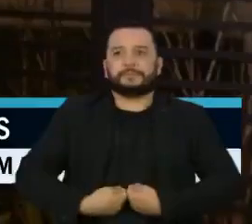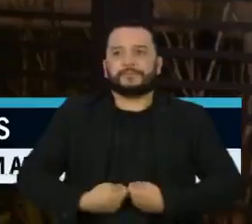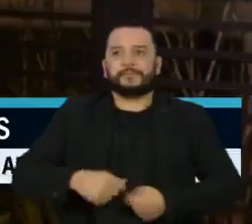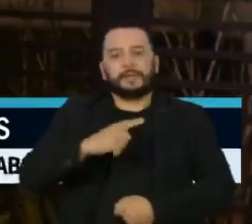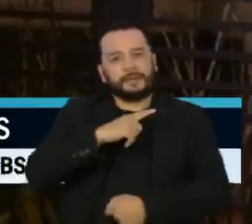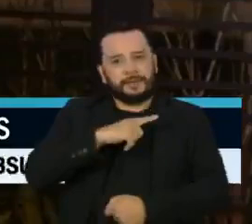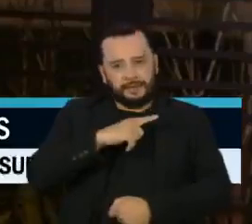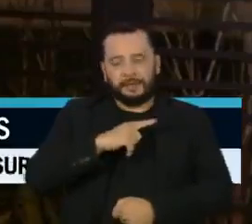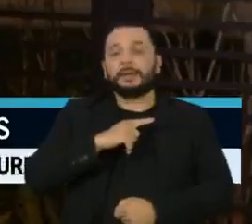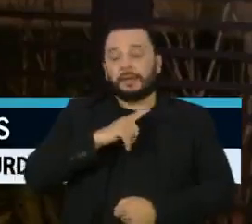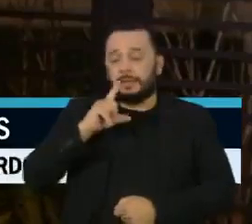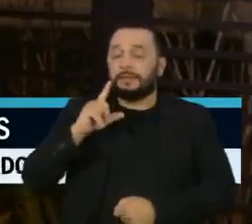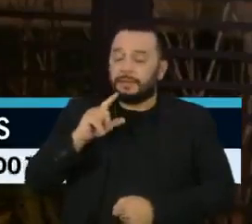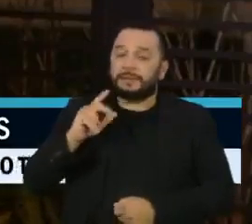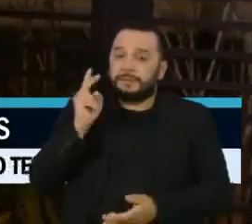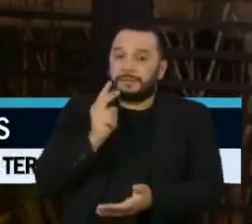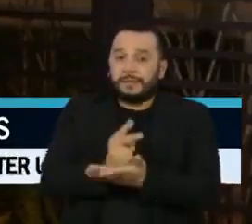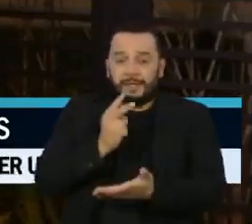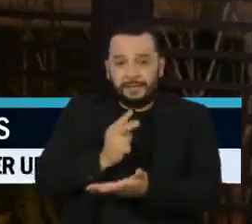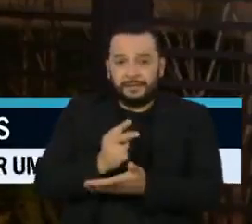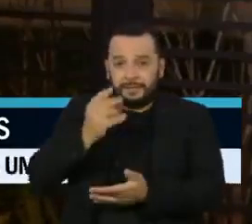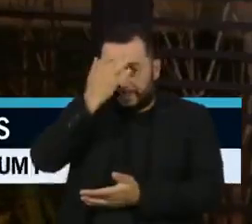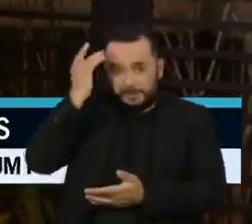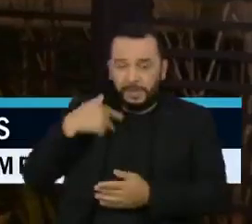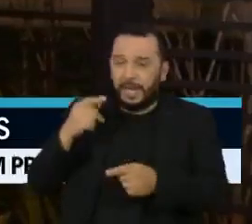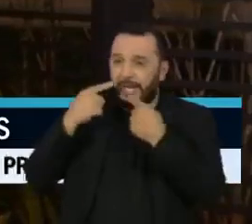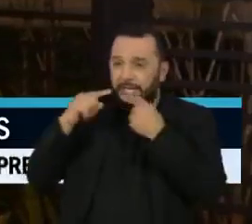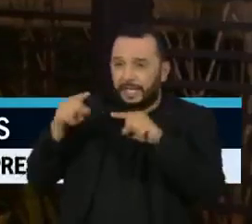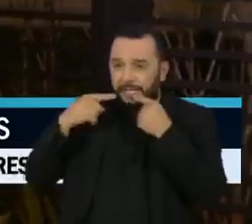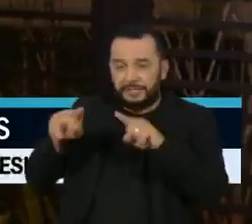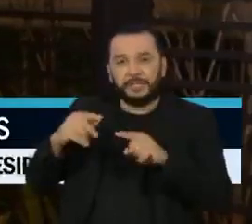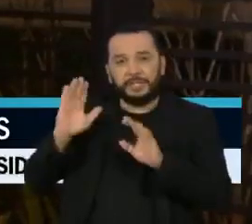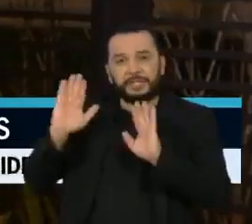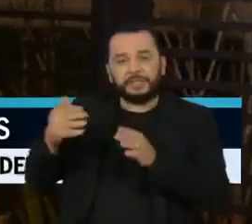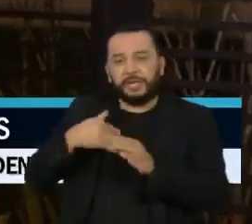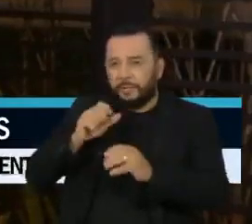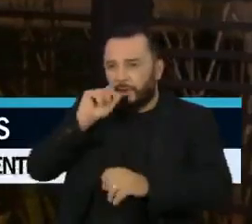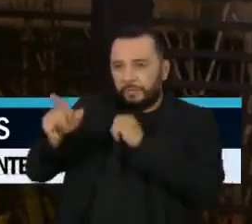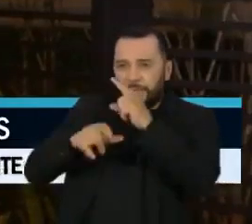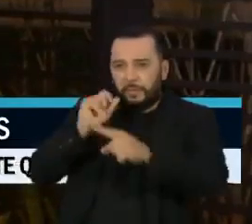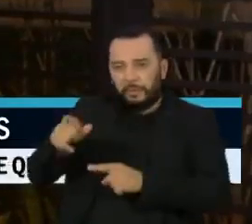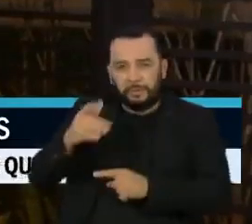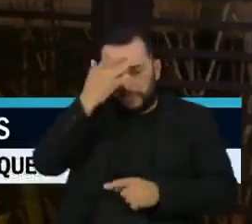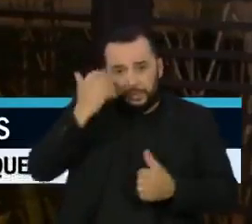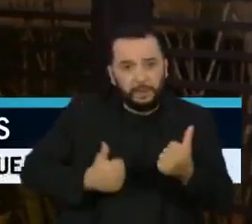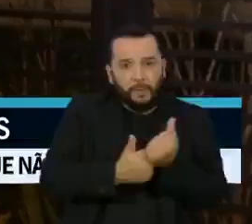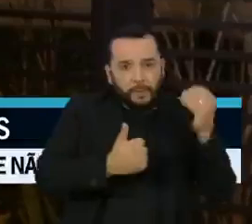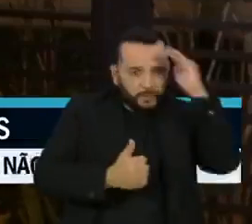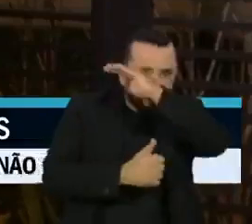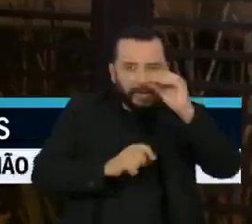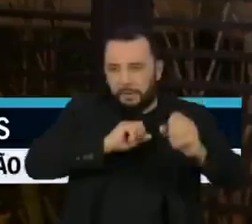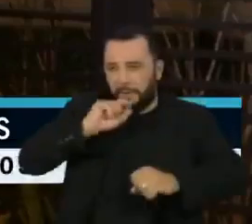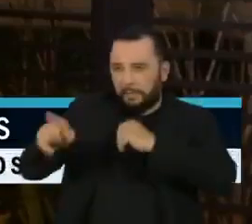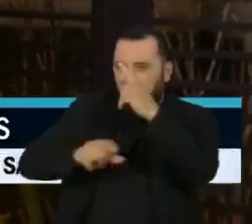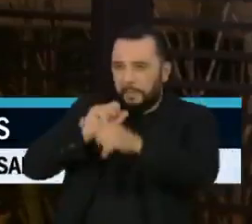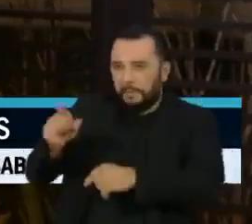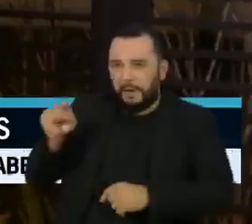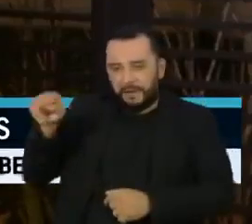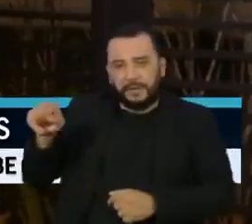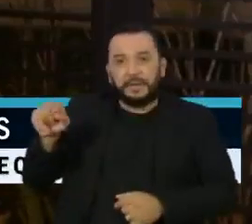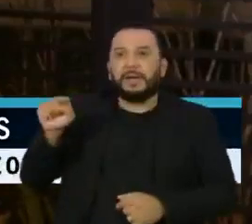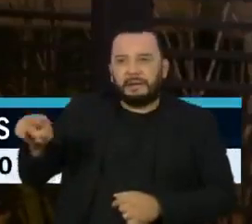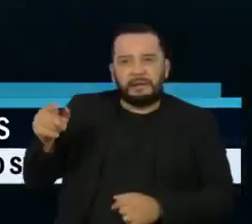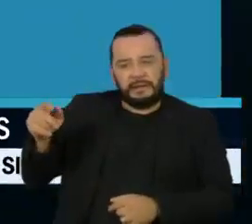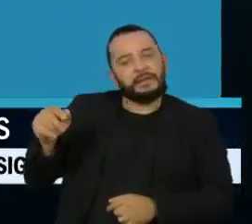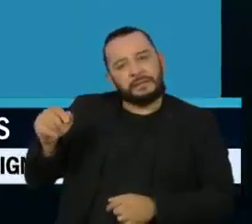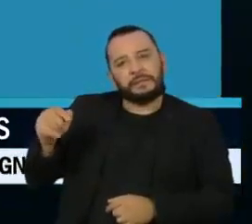Supremo também são alvos constantes de críticas de apoiadores do presidente Jair Bolsonaro. A corte, inclusive, é vista como obstáculo